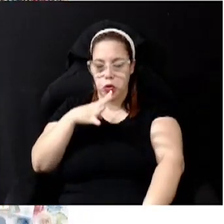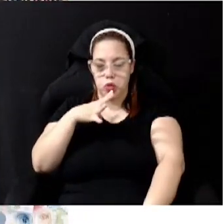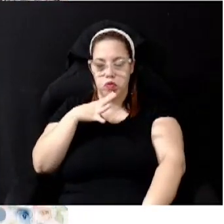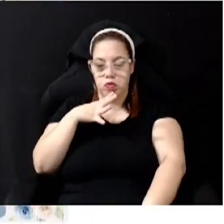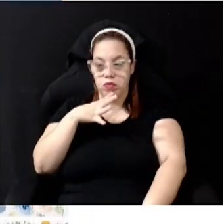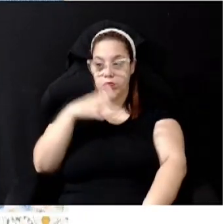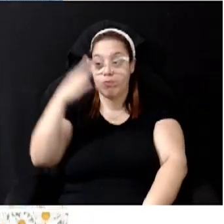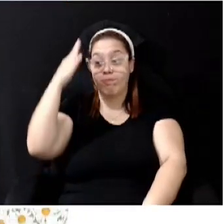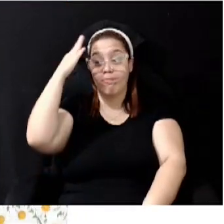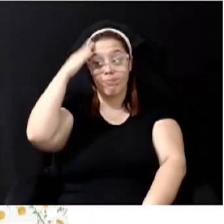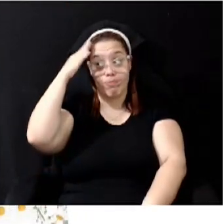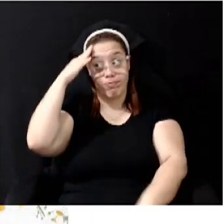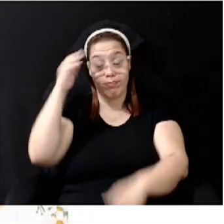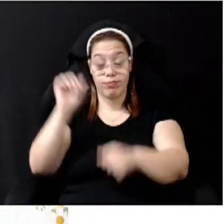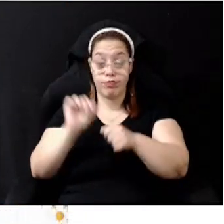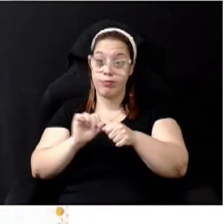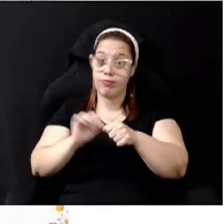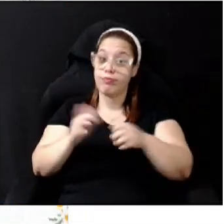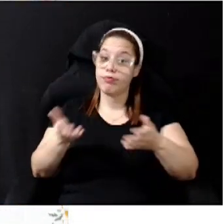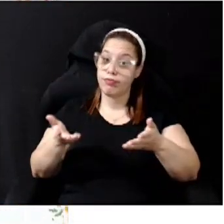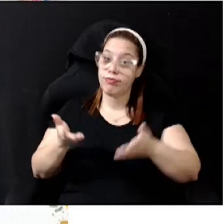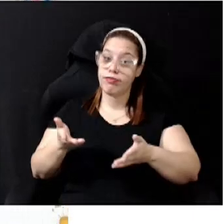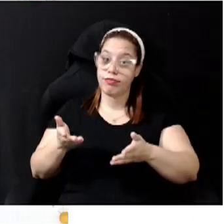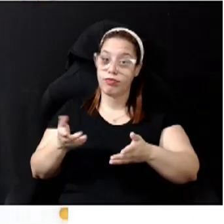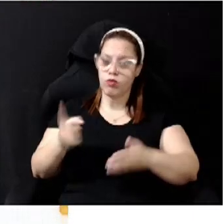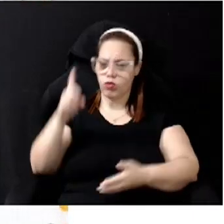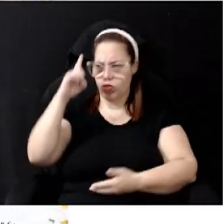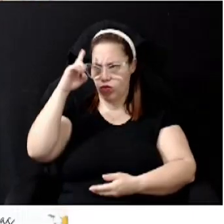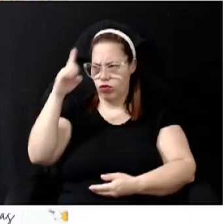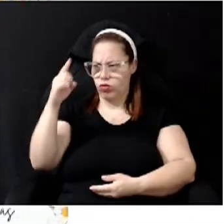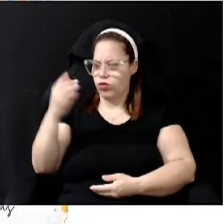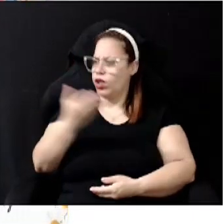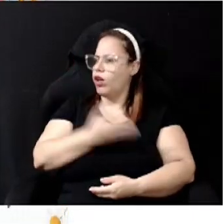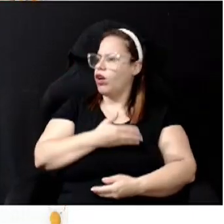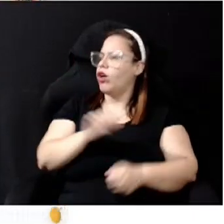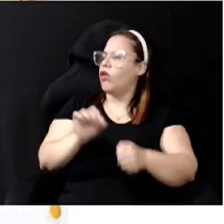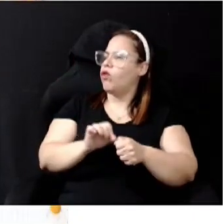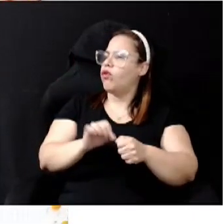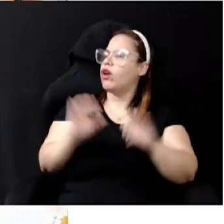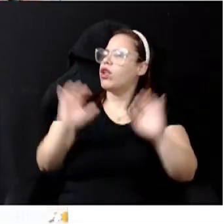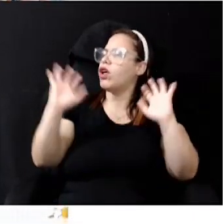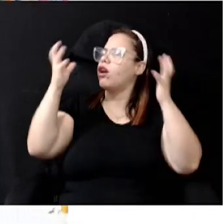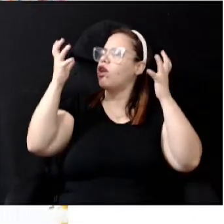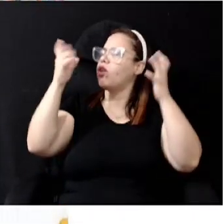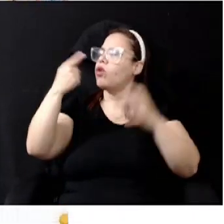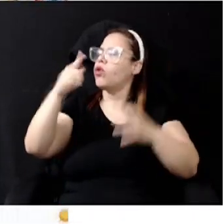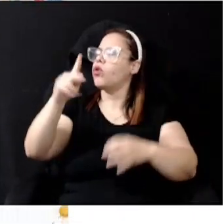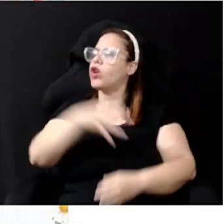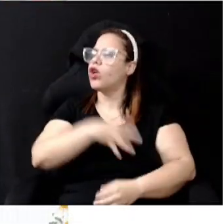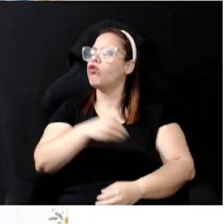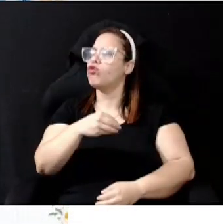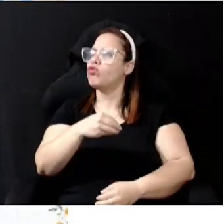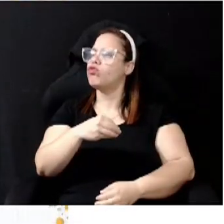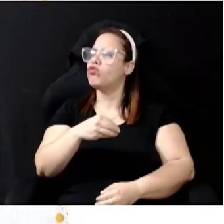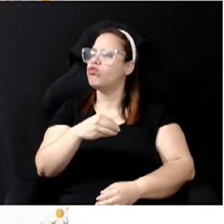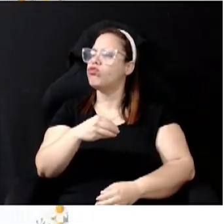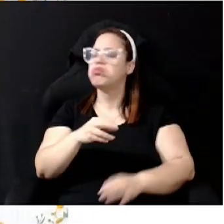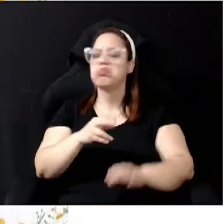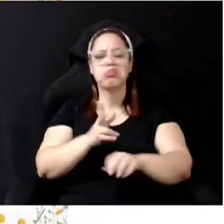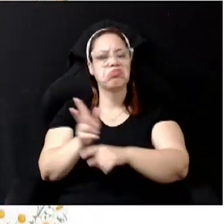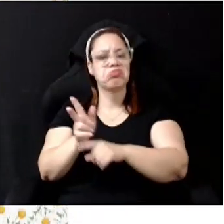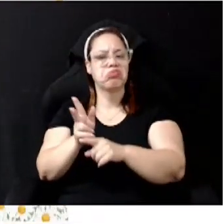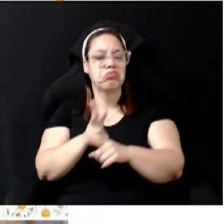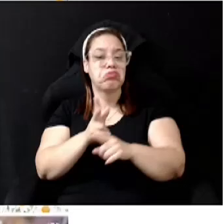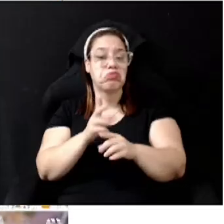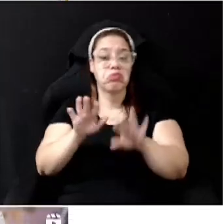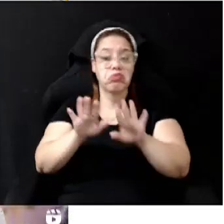fazer. E aí, de um dia, eu falei para minha amiga, eu vou fazer a festa do seu filho. Comecei a seguir algumas meninas que faziam personalizados na